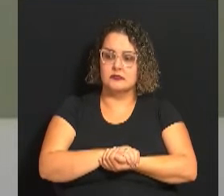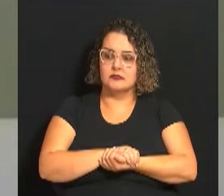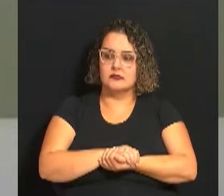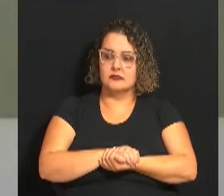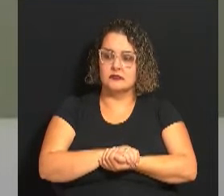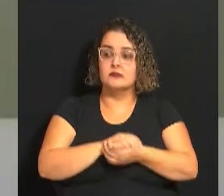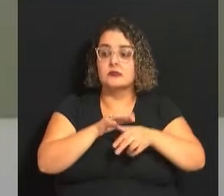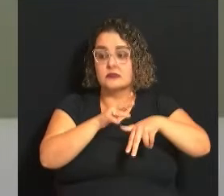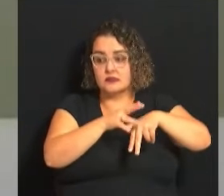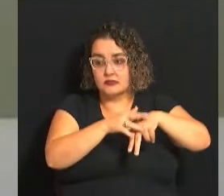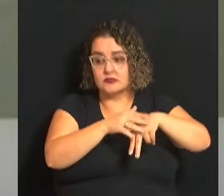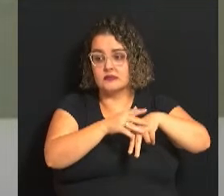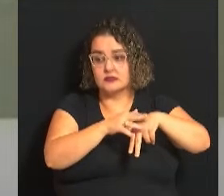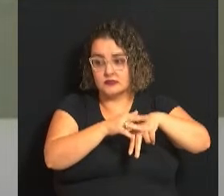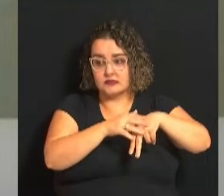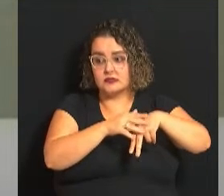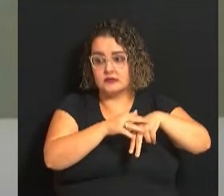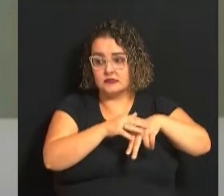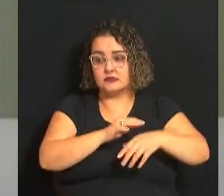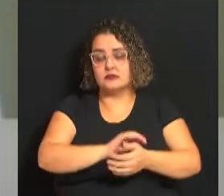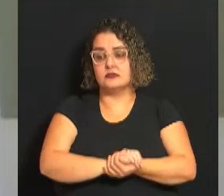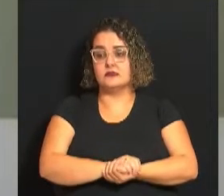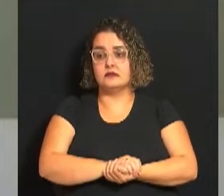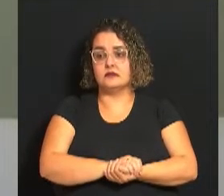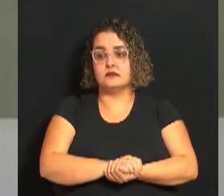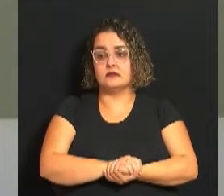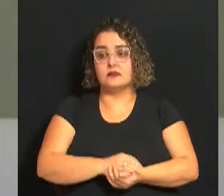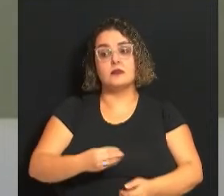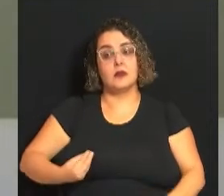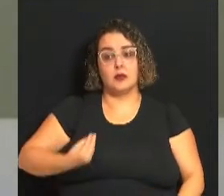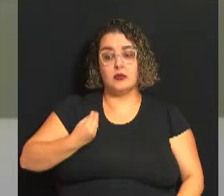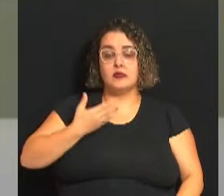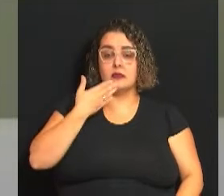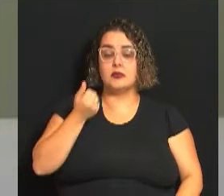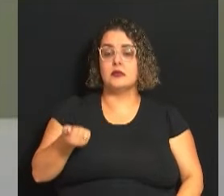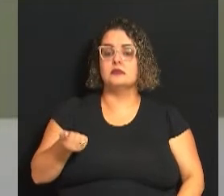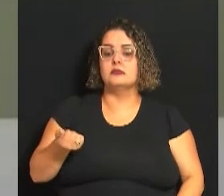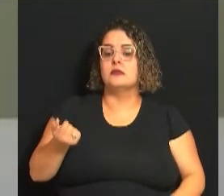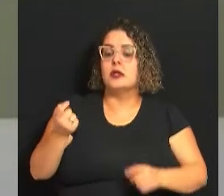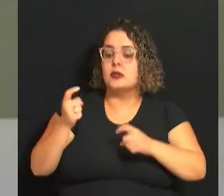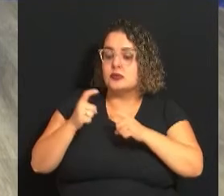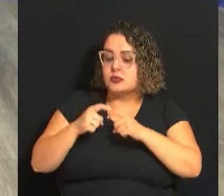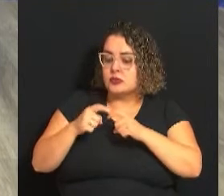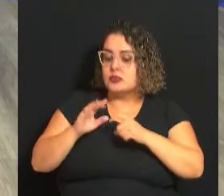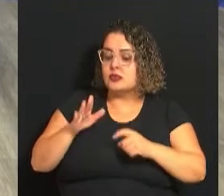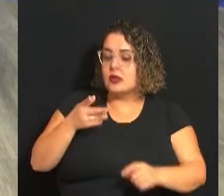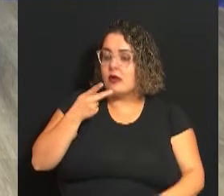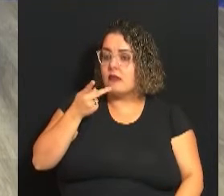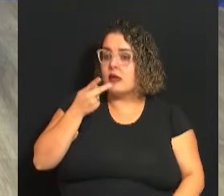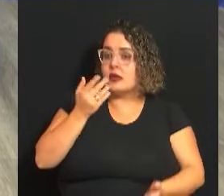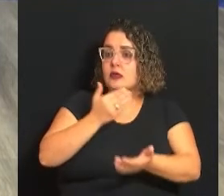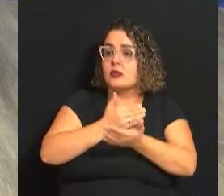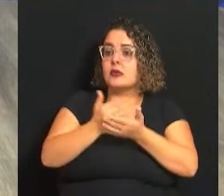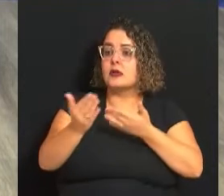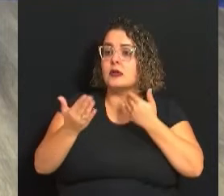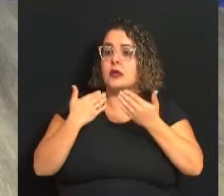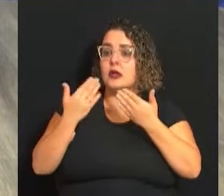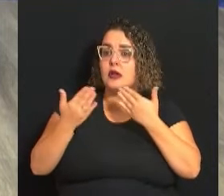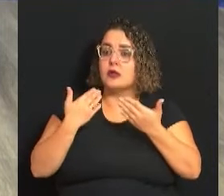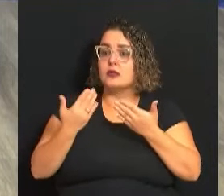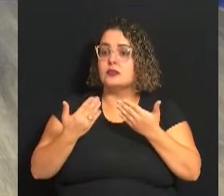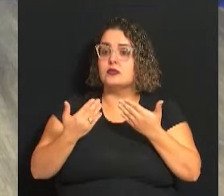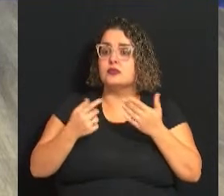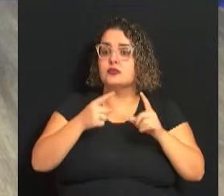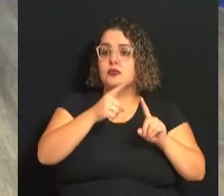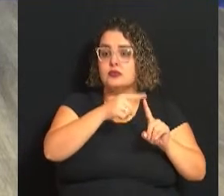tem uma sobrevida melhor. Doutor, o senhor já até citou lá no começo da nossa conversa aí os motivos